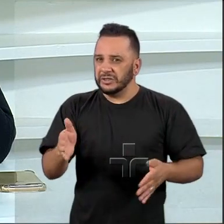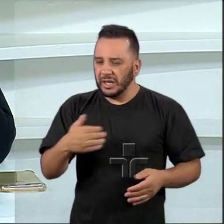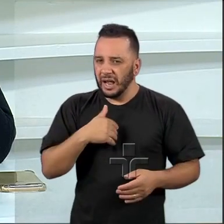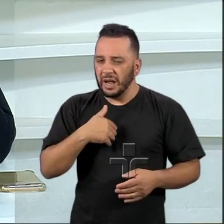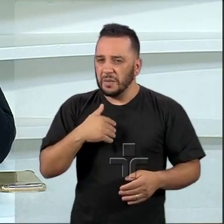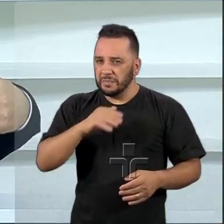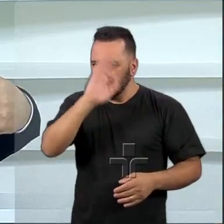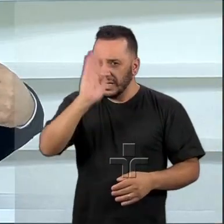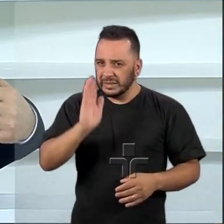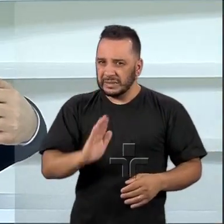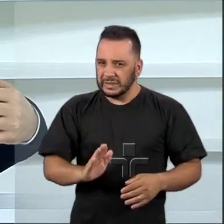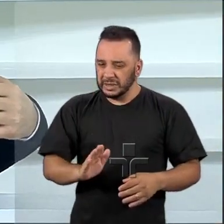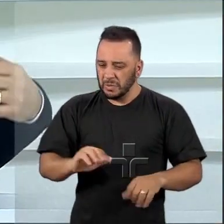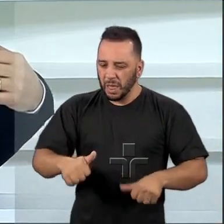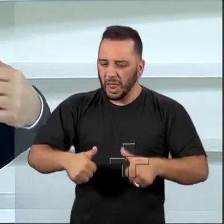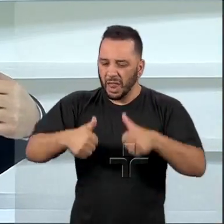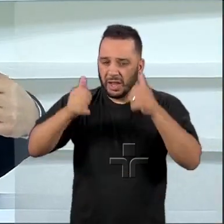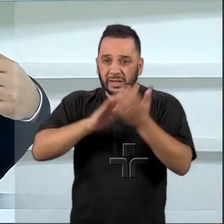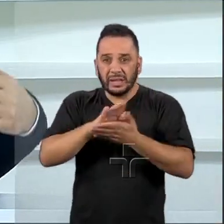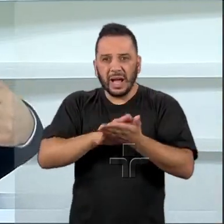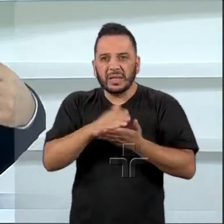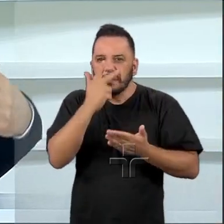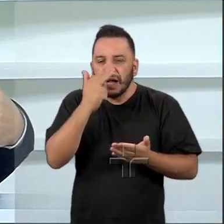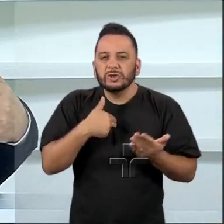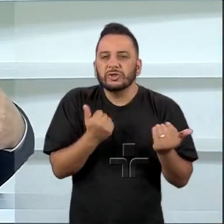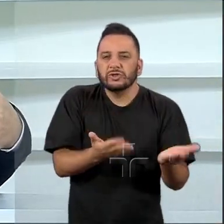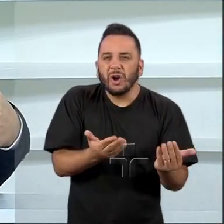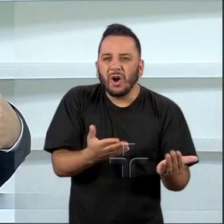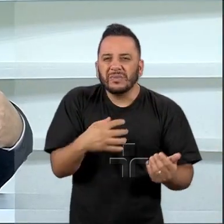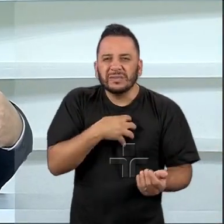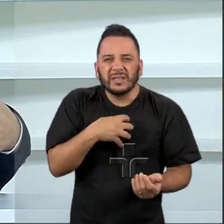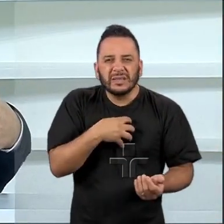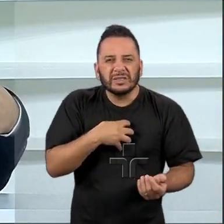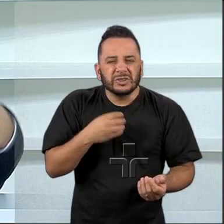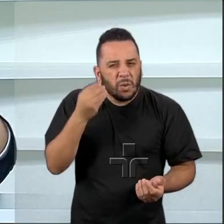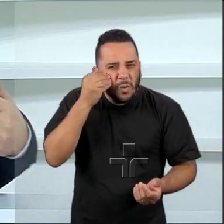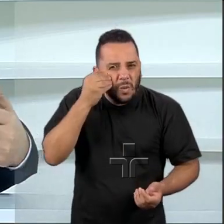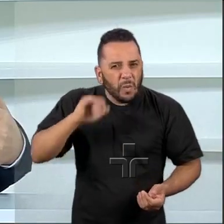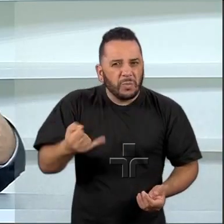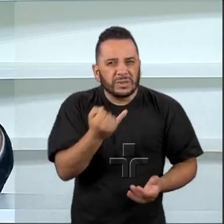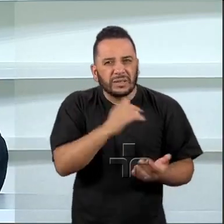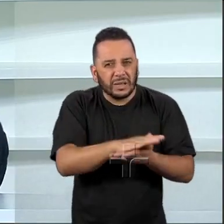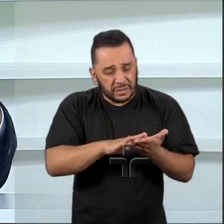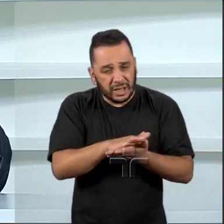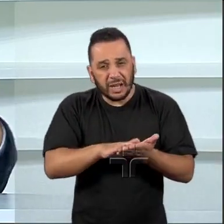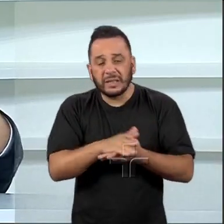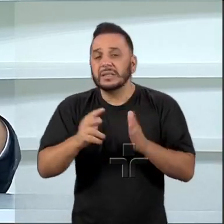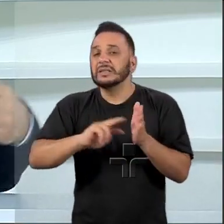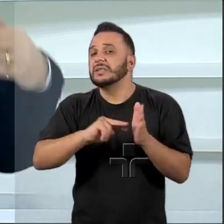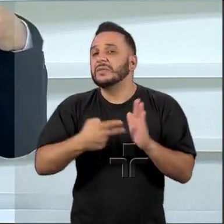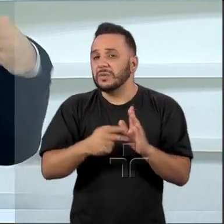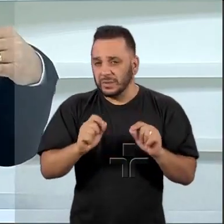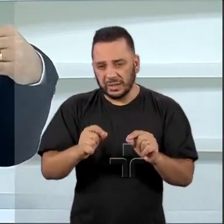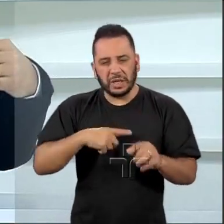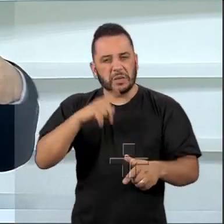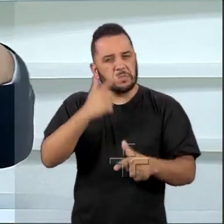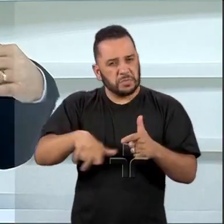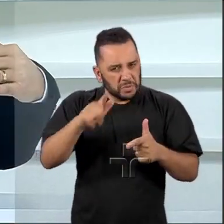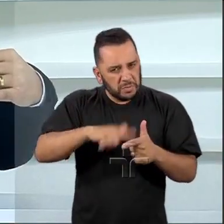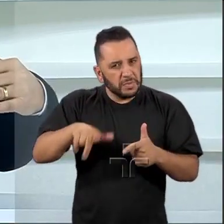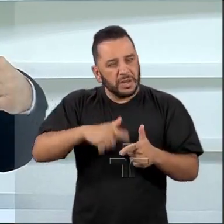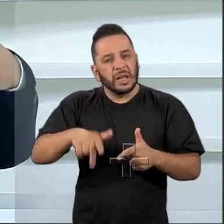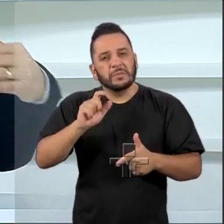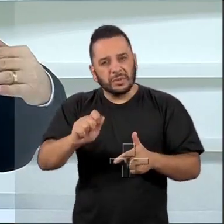no assunto, mas essa coisa do jovem está sentindo a falta de oportunidade. E era isso, né? Estava no meio desse rolo